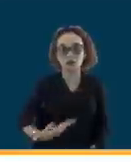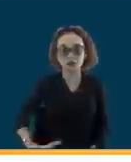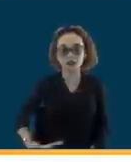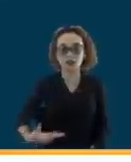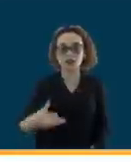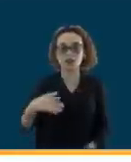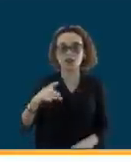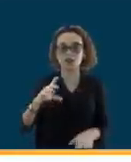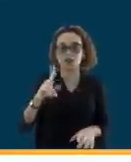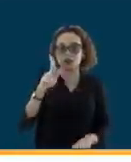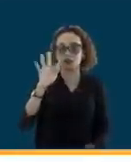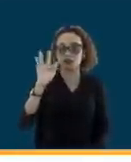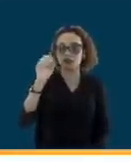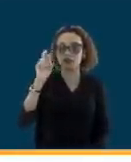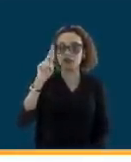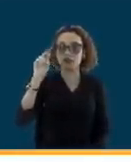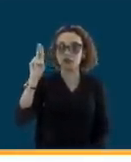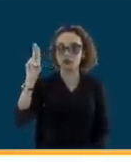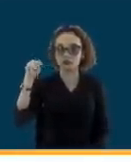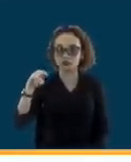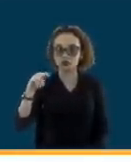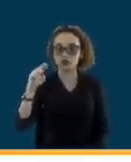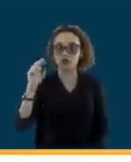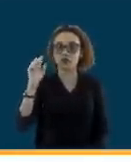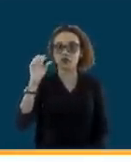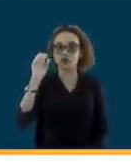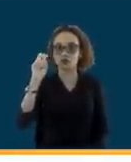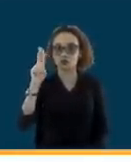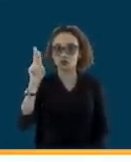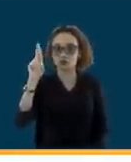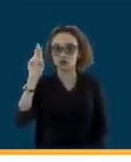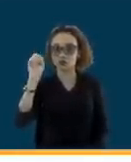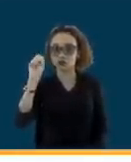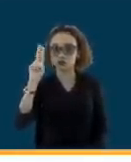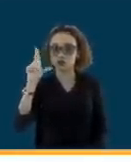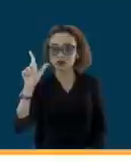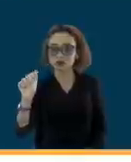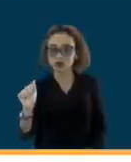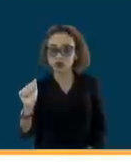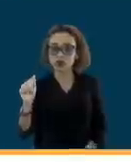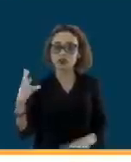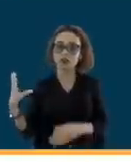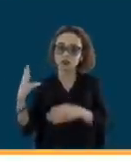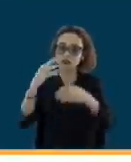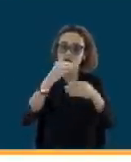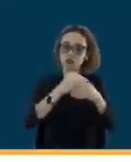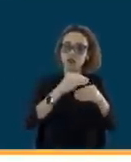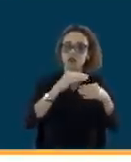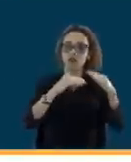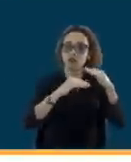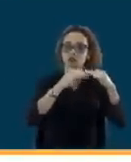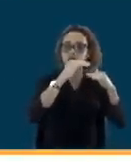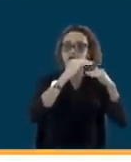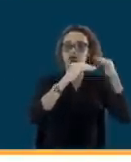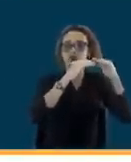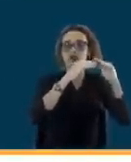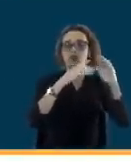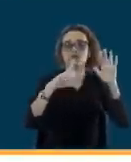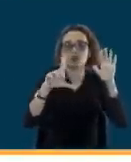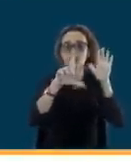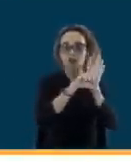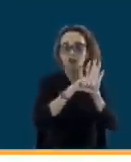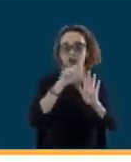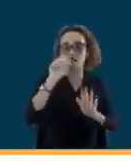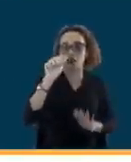Secretários, Úrsula Vidal, que muito tem contribuído para a construção da implementação da Lei Aldir Blanc, através